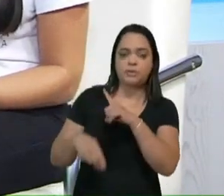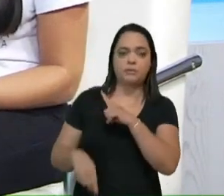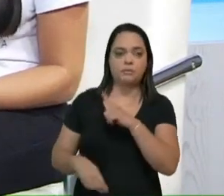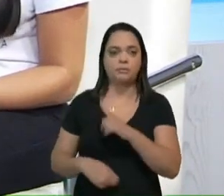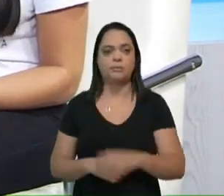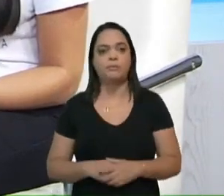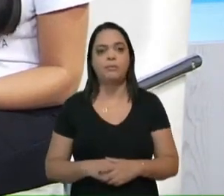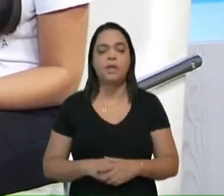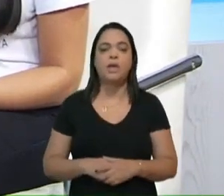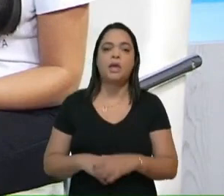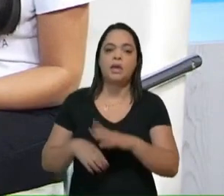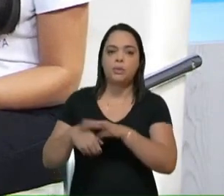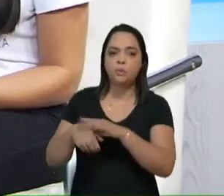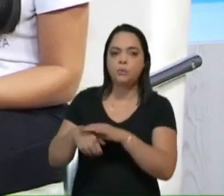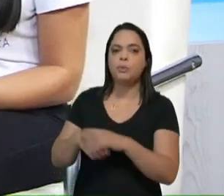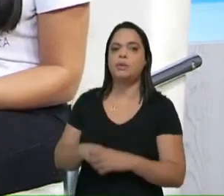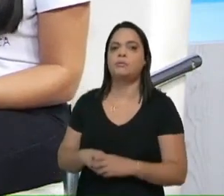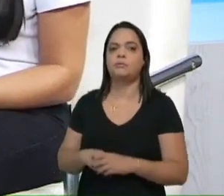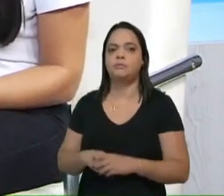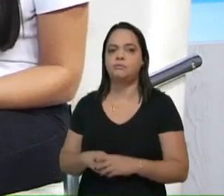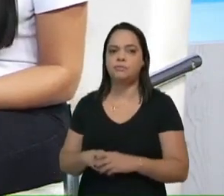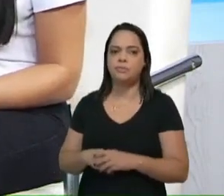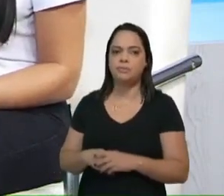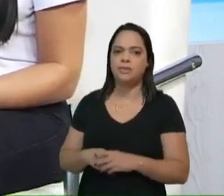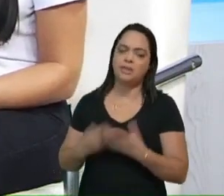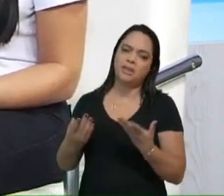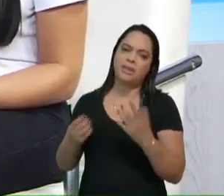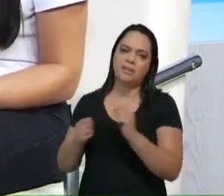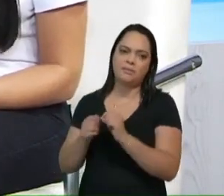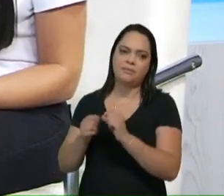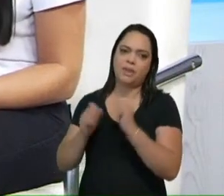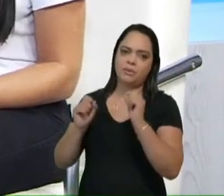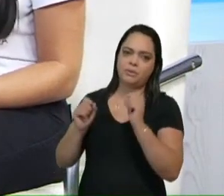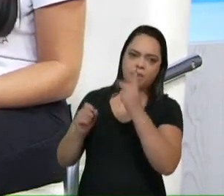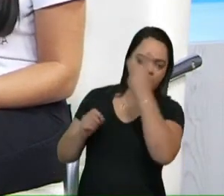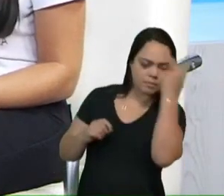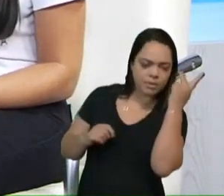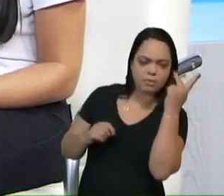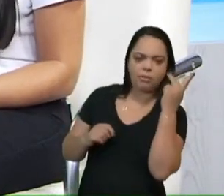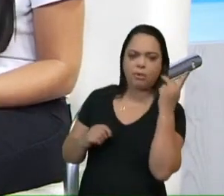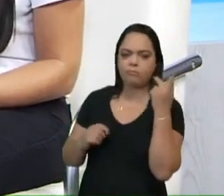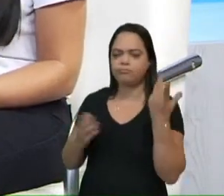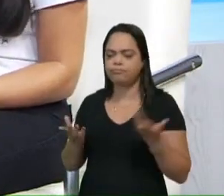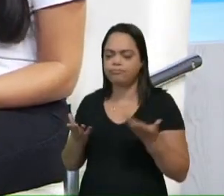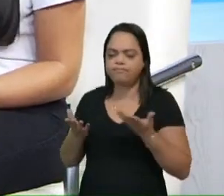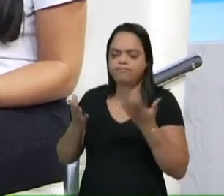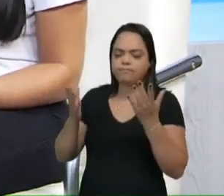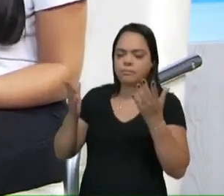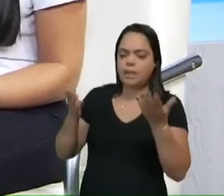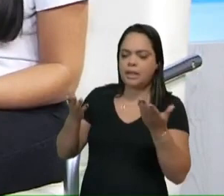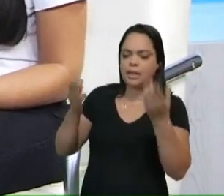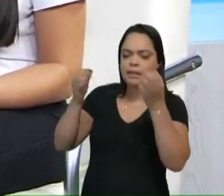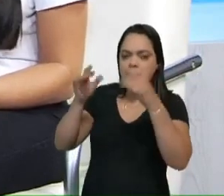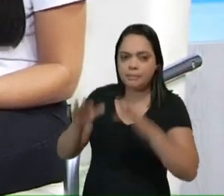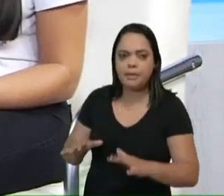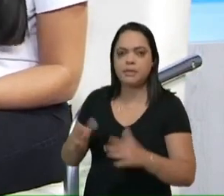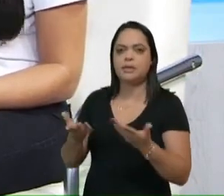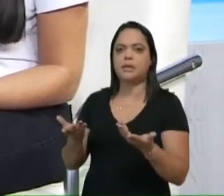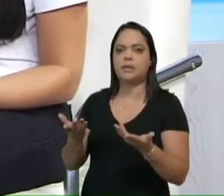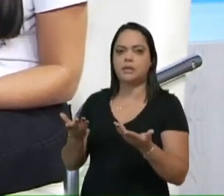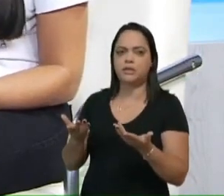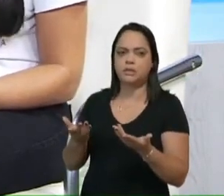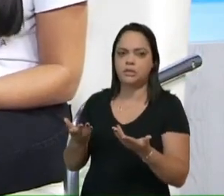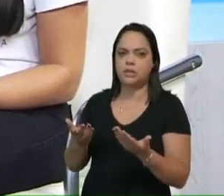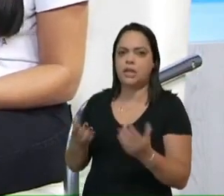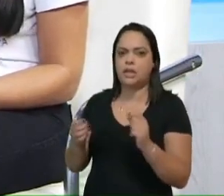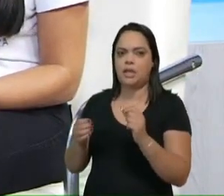uma forma geral eh debilitantes né progressivas e que causam grande impacto na qualidade de vida desses